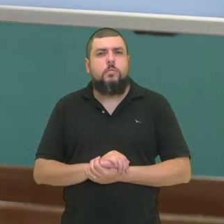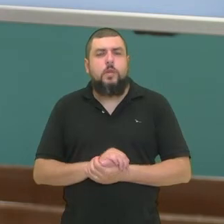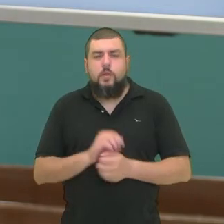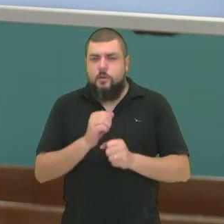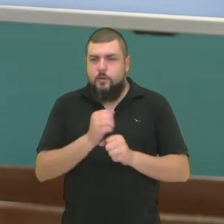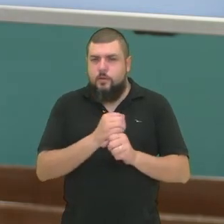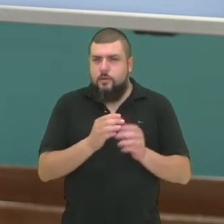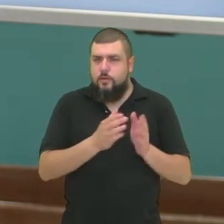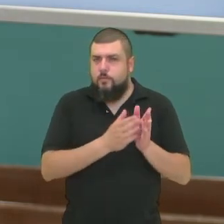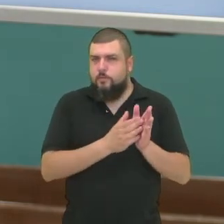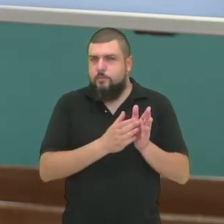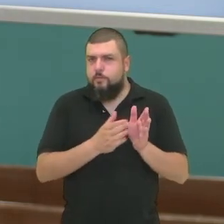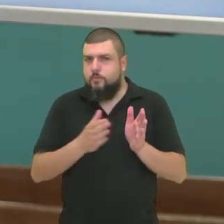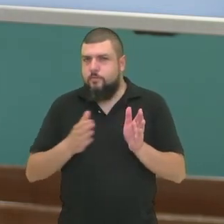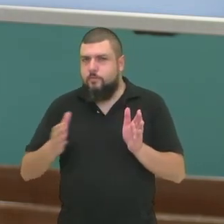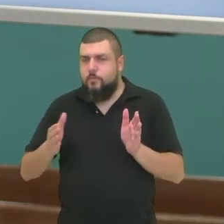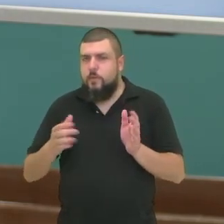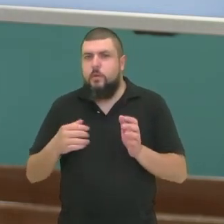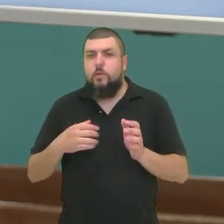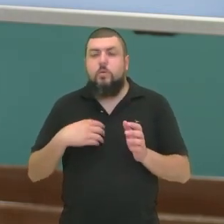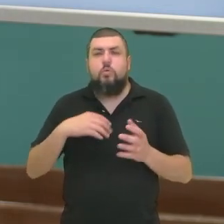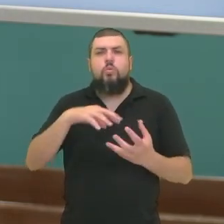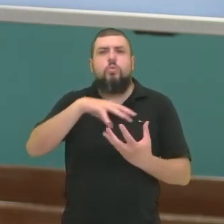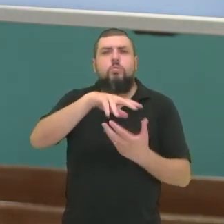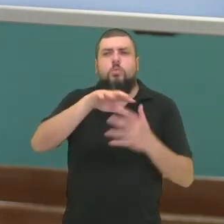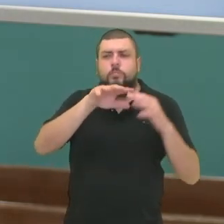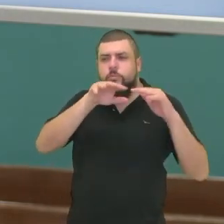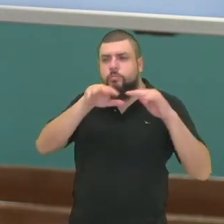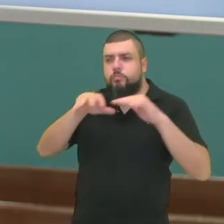eles chamam muita atenção do mundo inteiro.